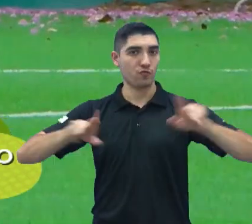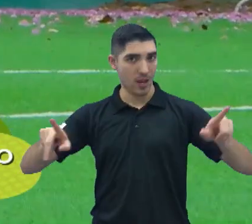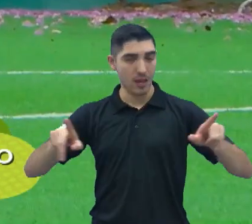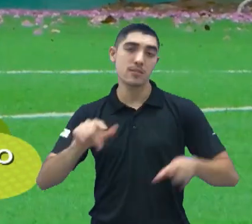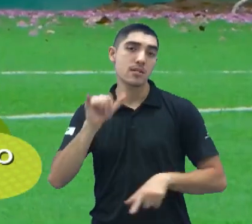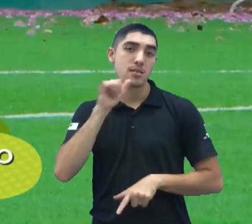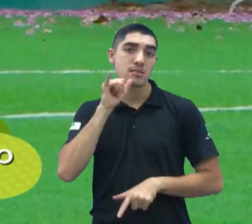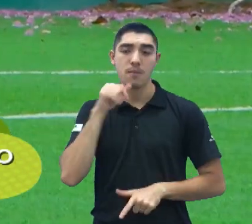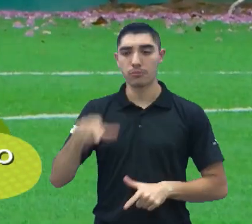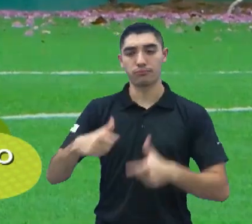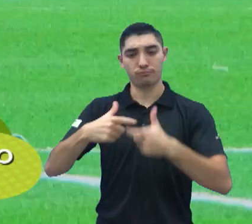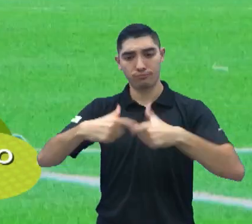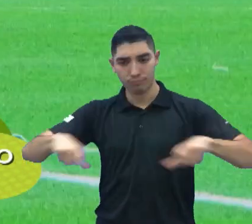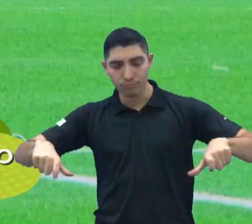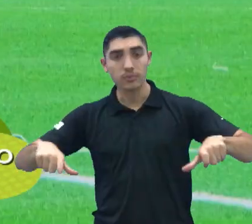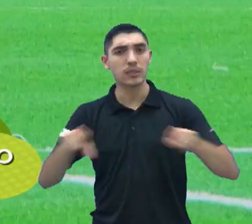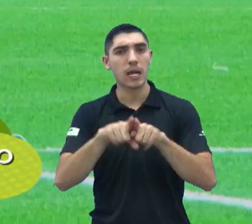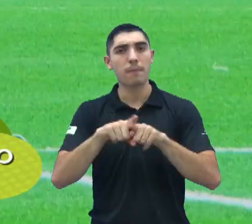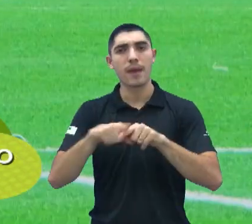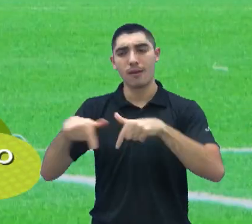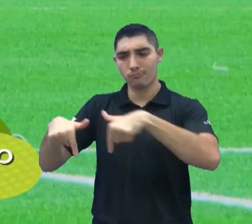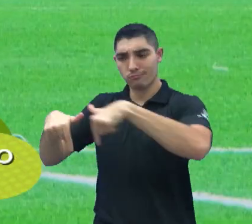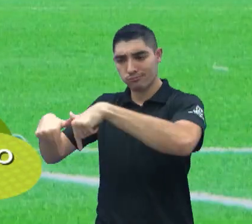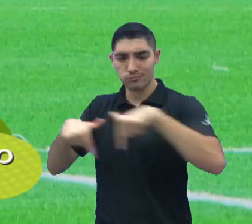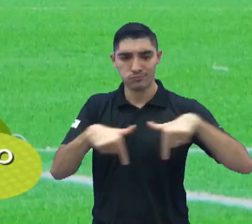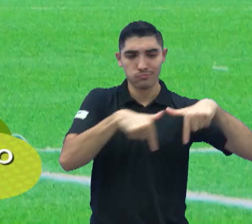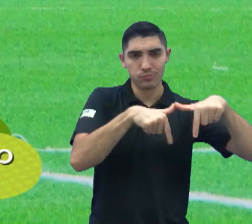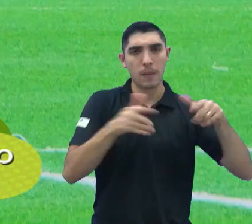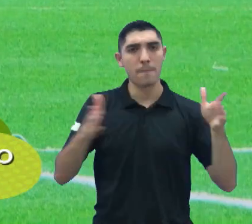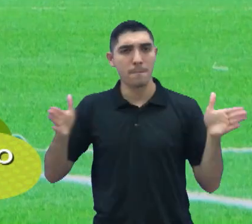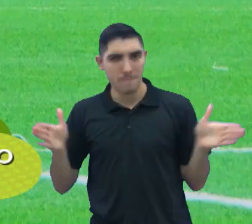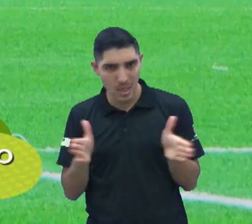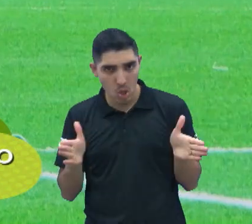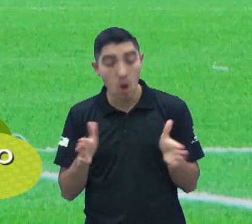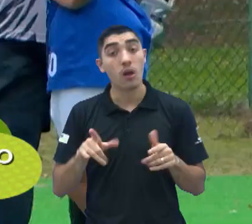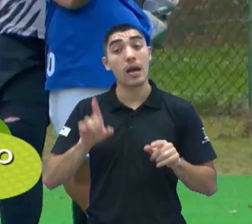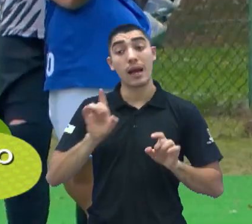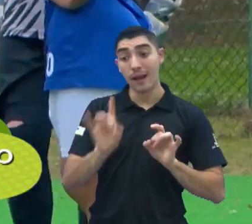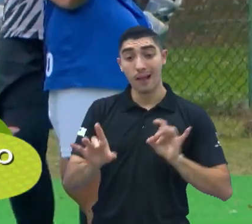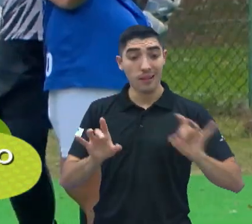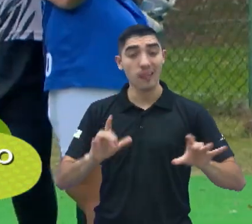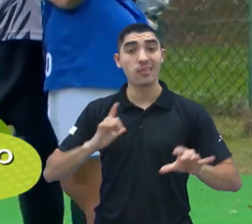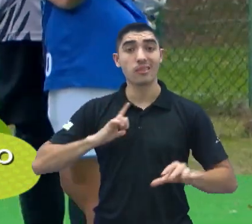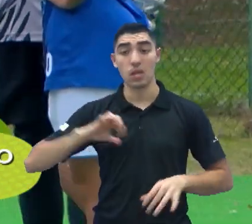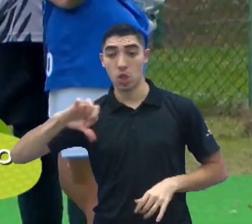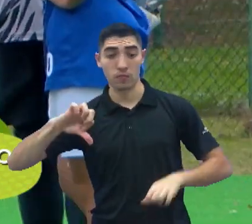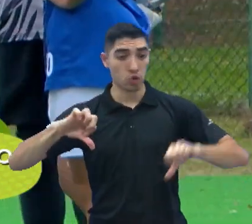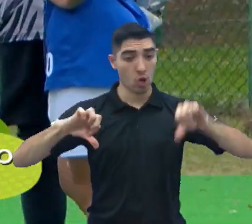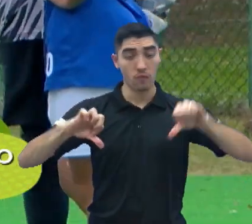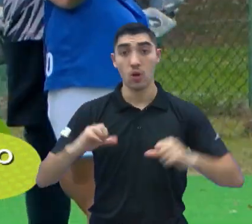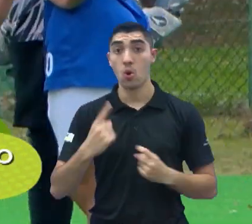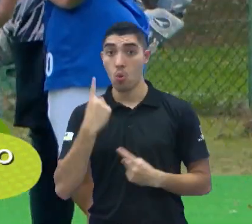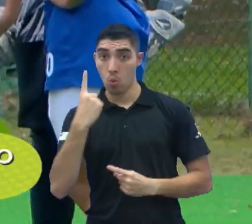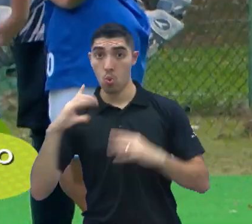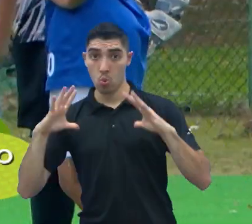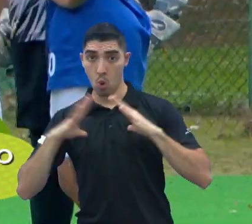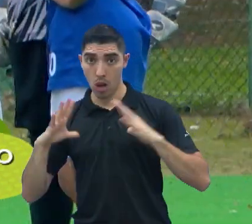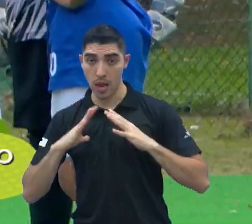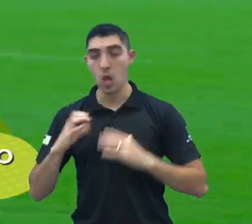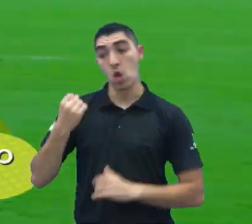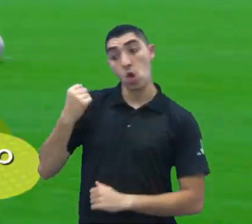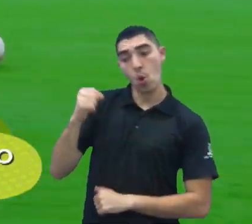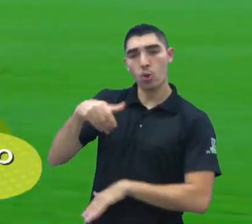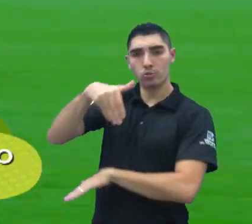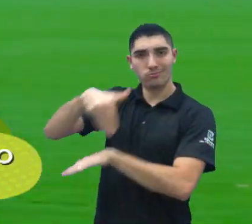e da trave que são reduzidos, cada time atua com 9 atletas, sendo um goleiro e 8 jogadores de